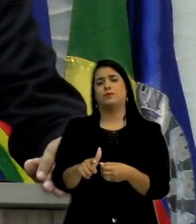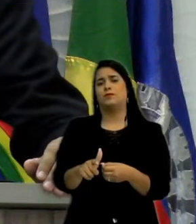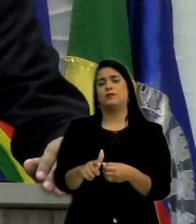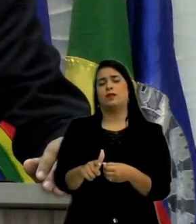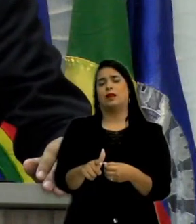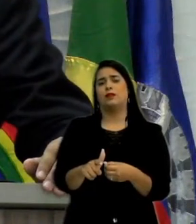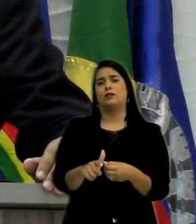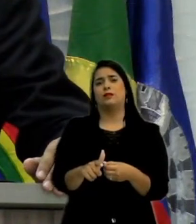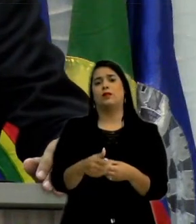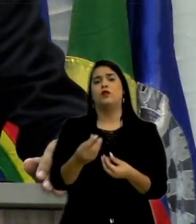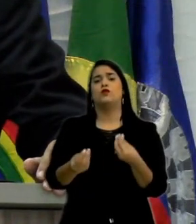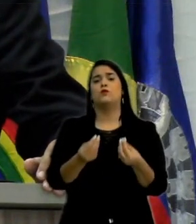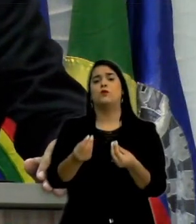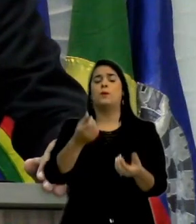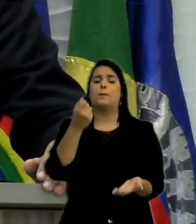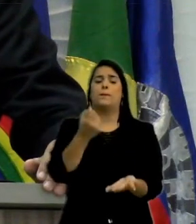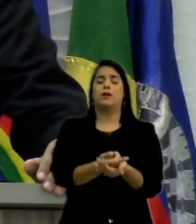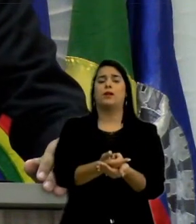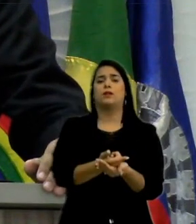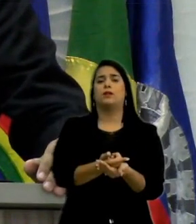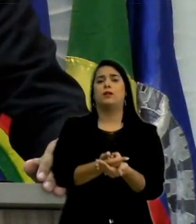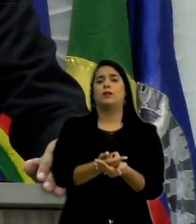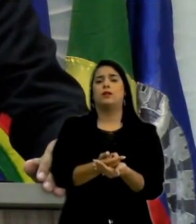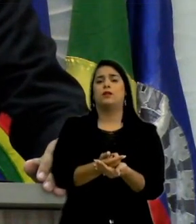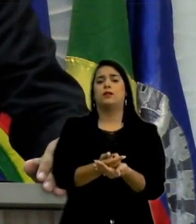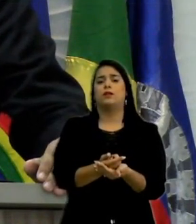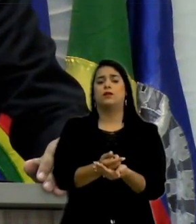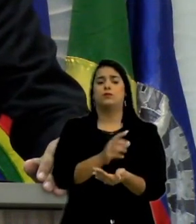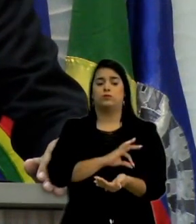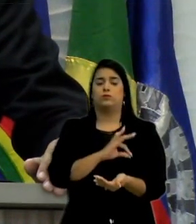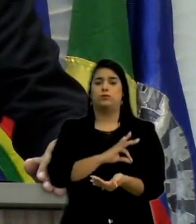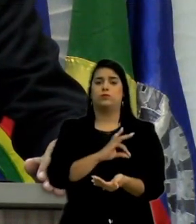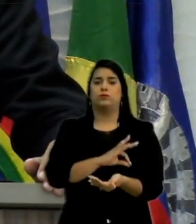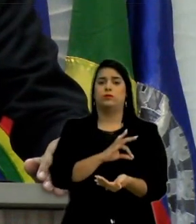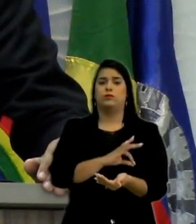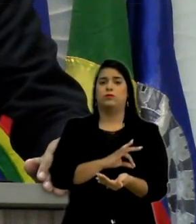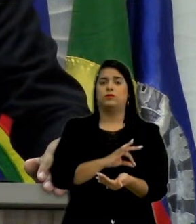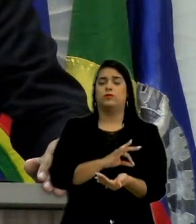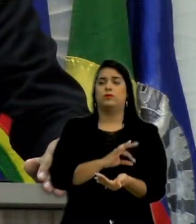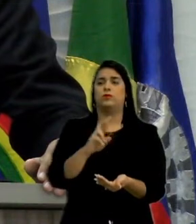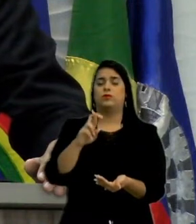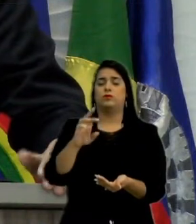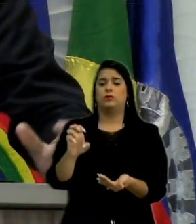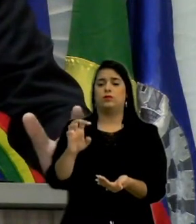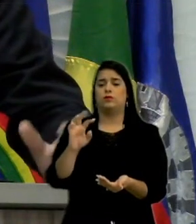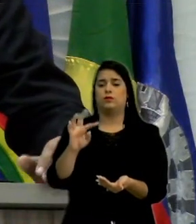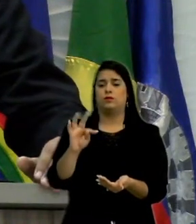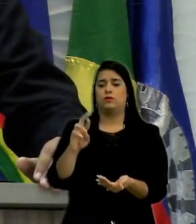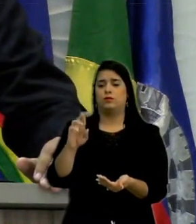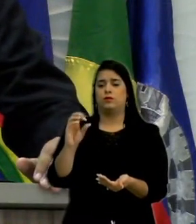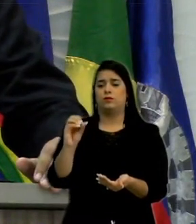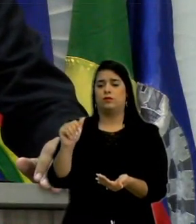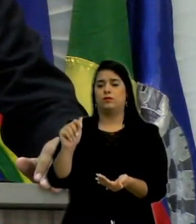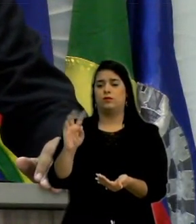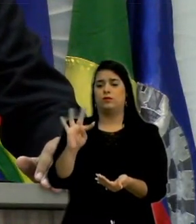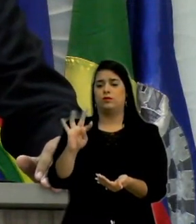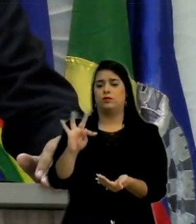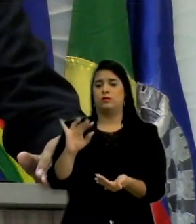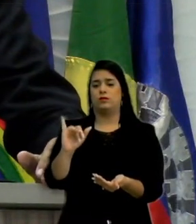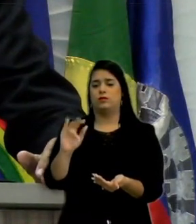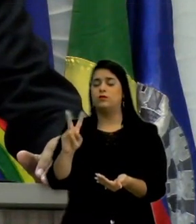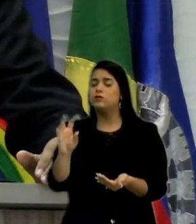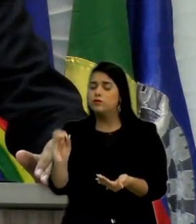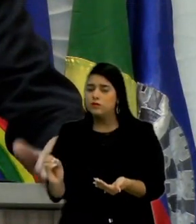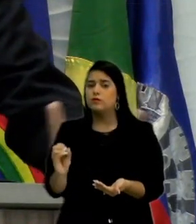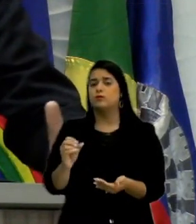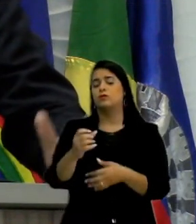o retroativo de 2023. O retroativo que era para os professores receberem o seu